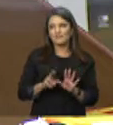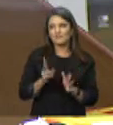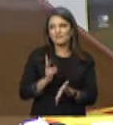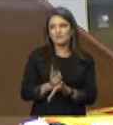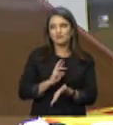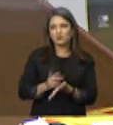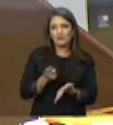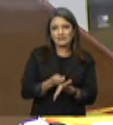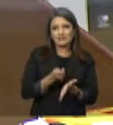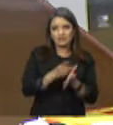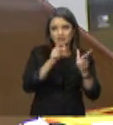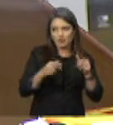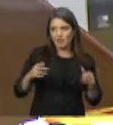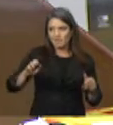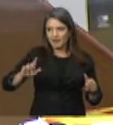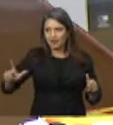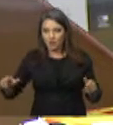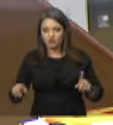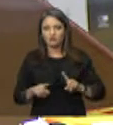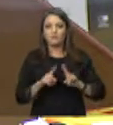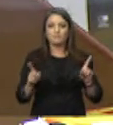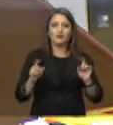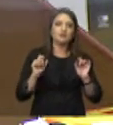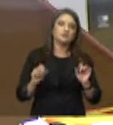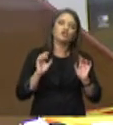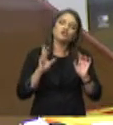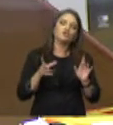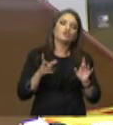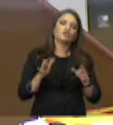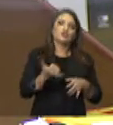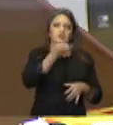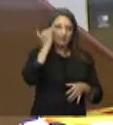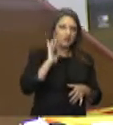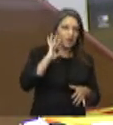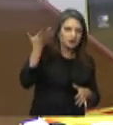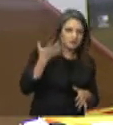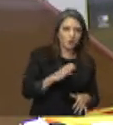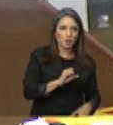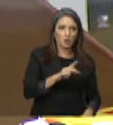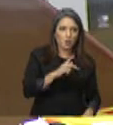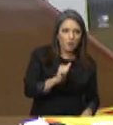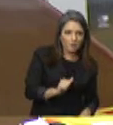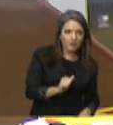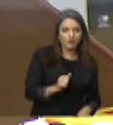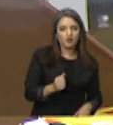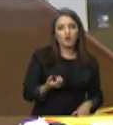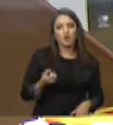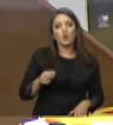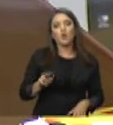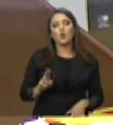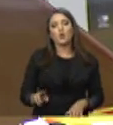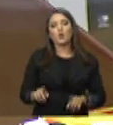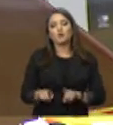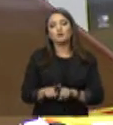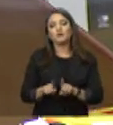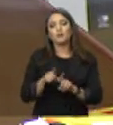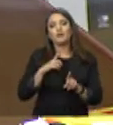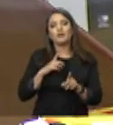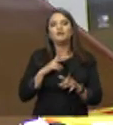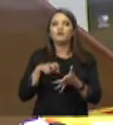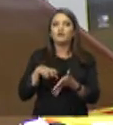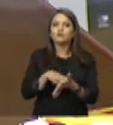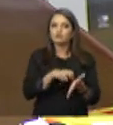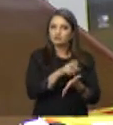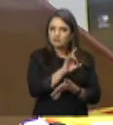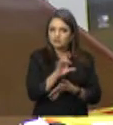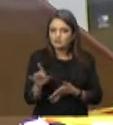a atipicidade penal ou da culpabilidade o Lda PC o final da individualização da